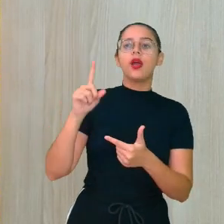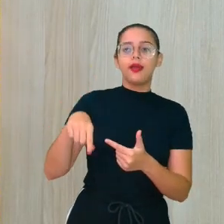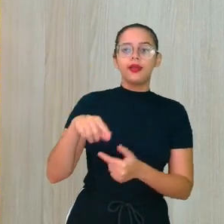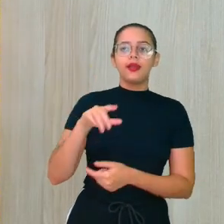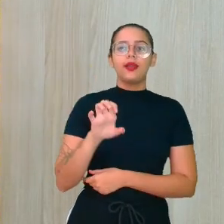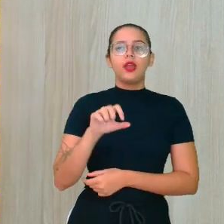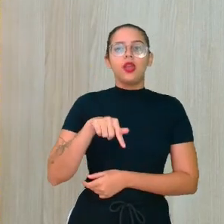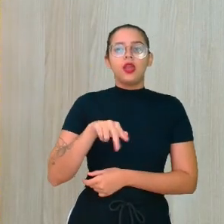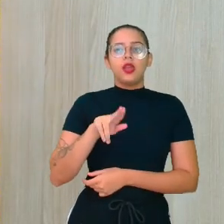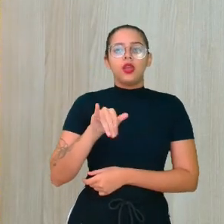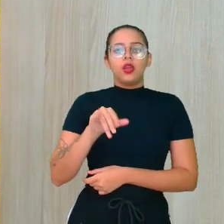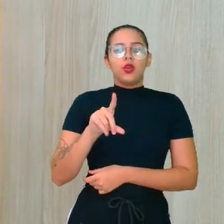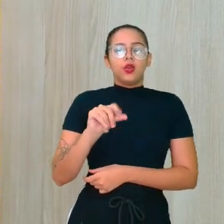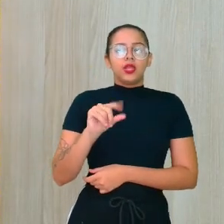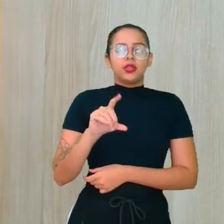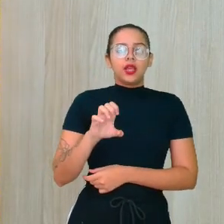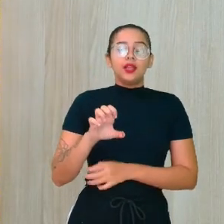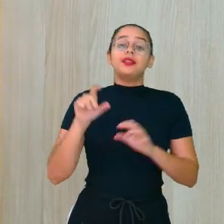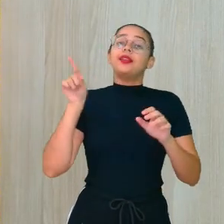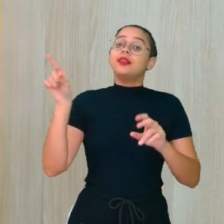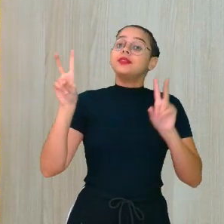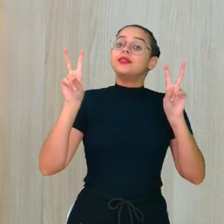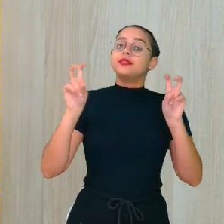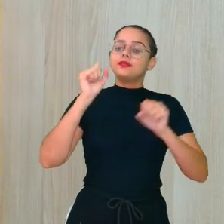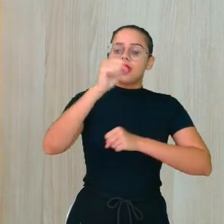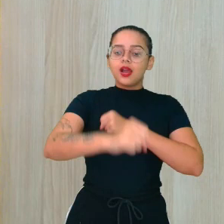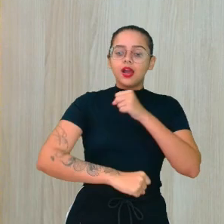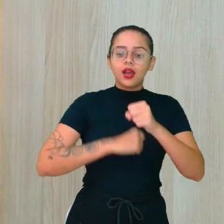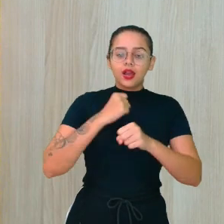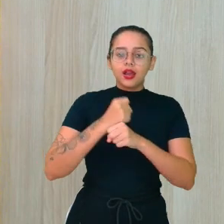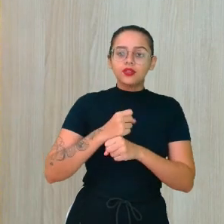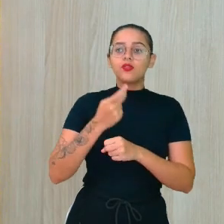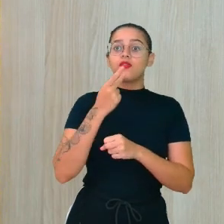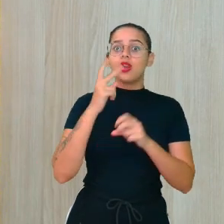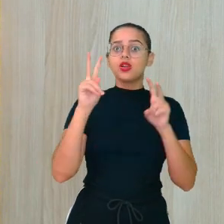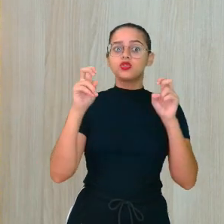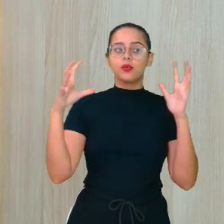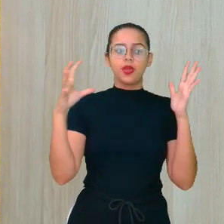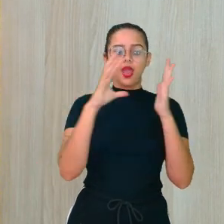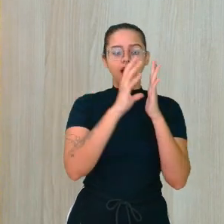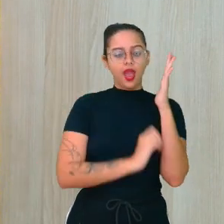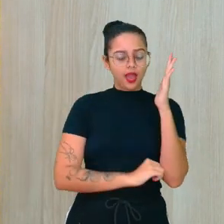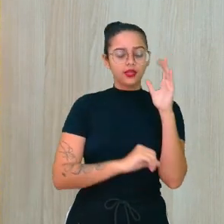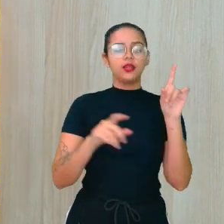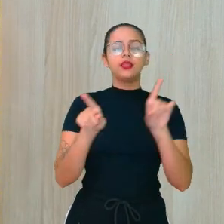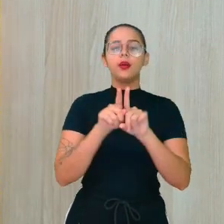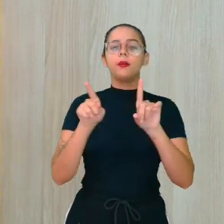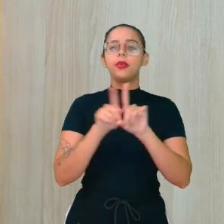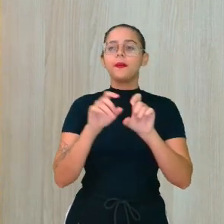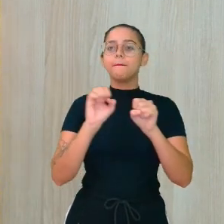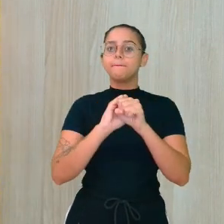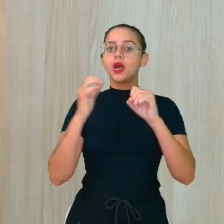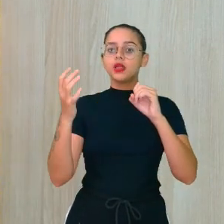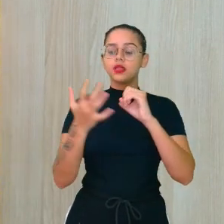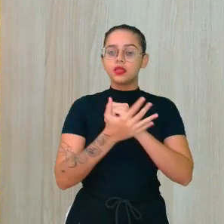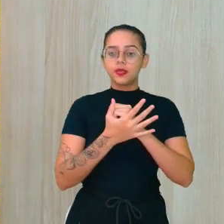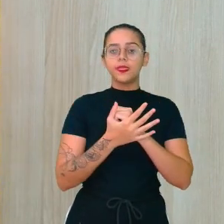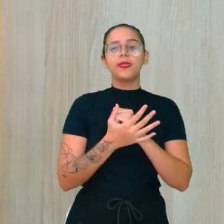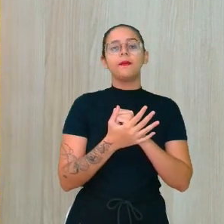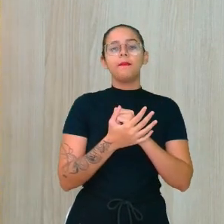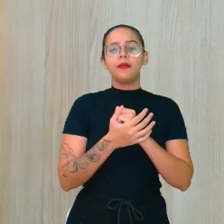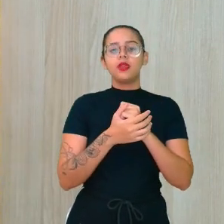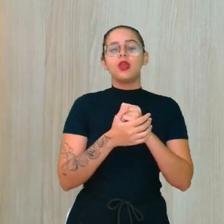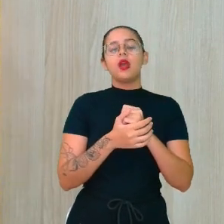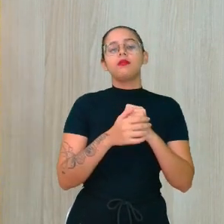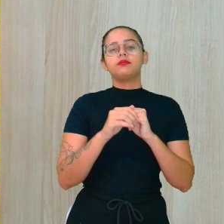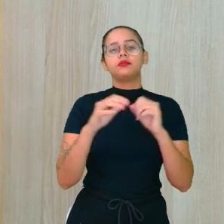E esse ano é o tema a respeito, porque falar na AIDS, falar na pandemia do HIV, é falar de